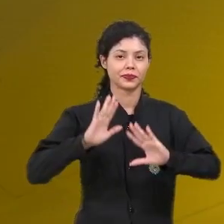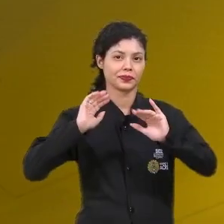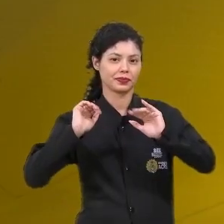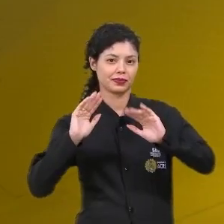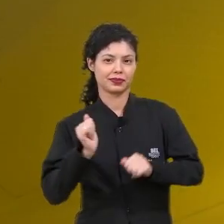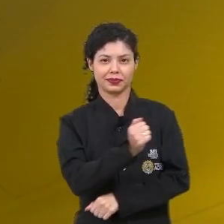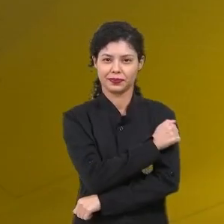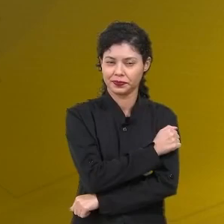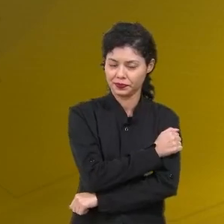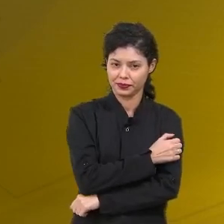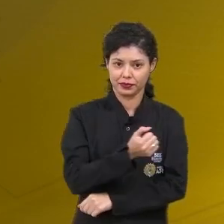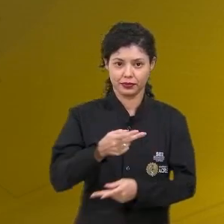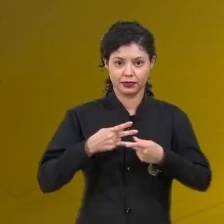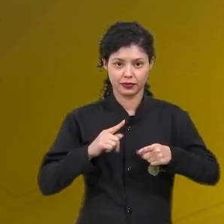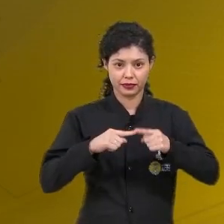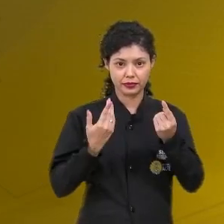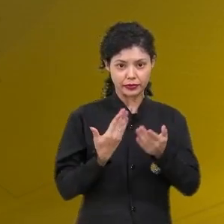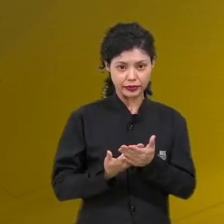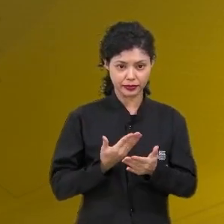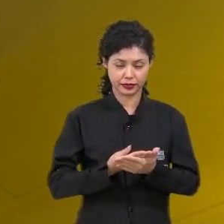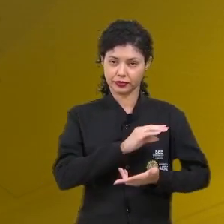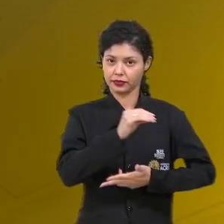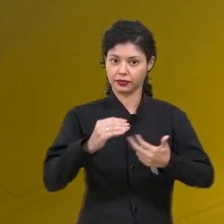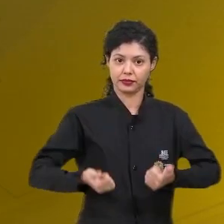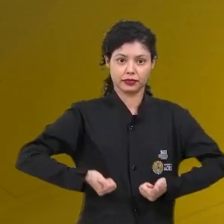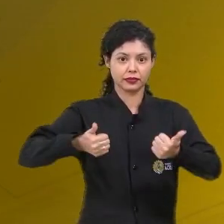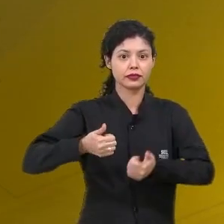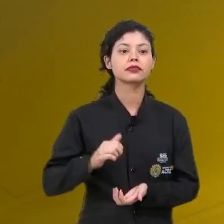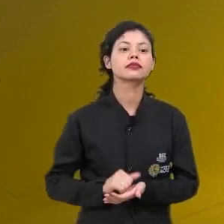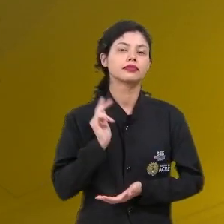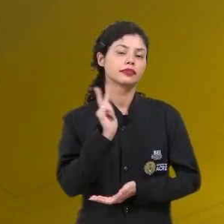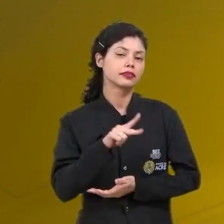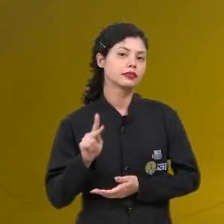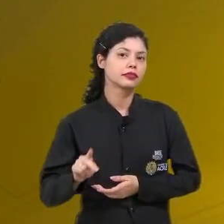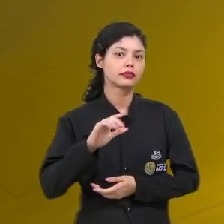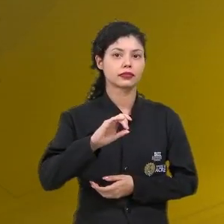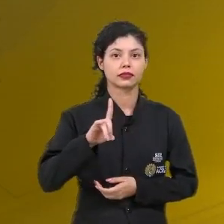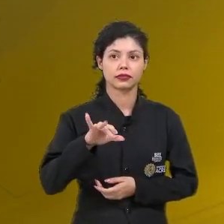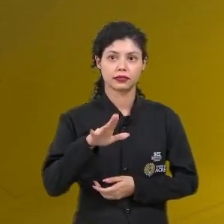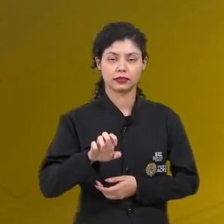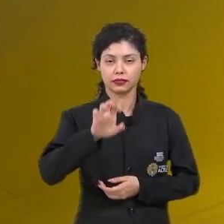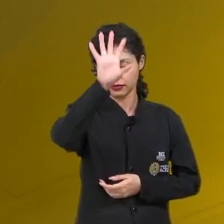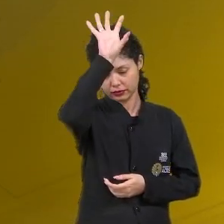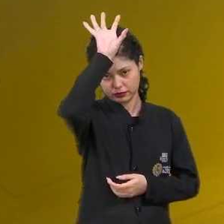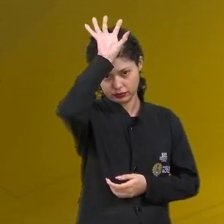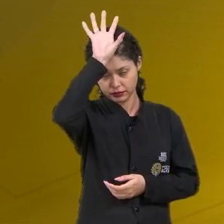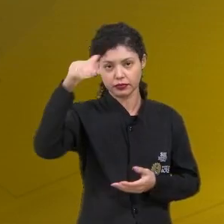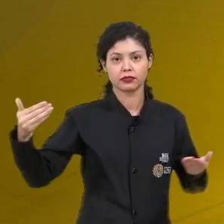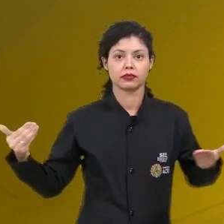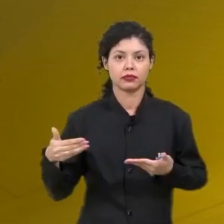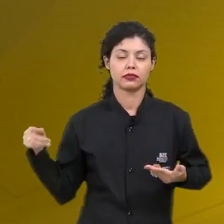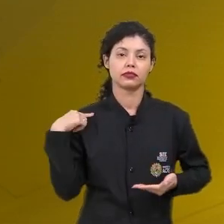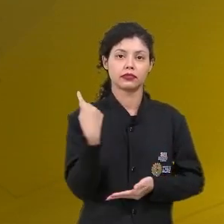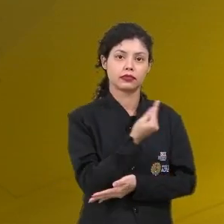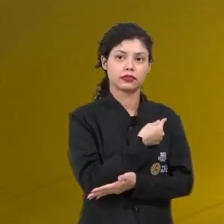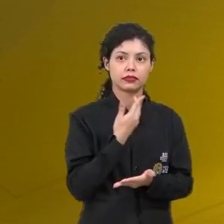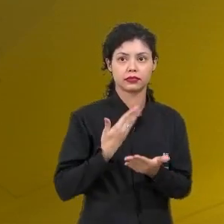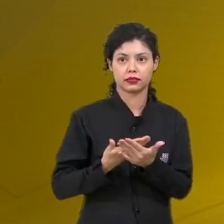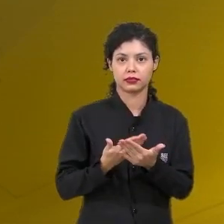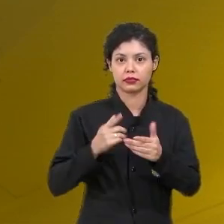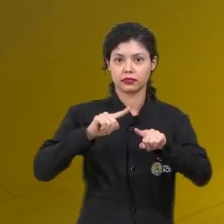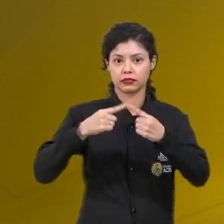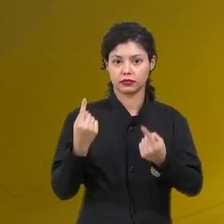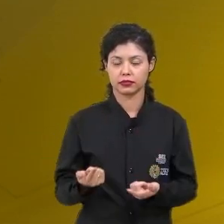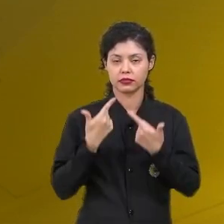Fala, estudantes! Bem-vindos a mais uma aula do Pré-ENEM Legal. Eu sou o professor Ziel e vamos a mais uma aula de linguagens, tá